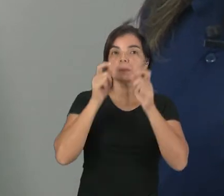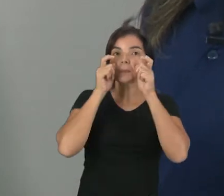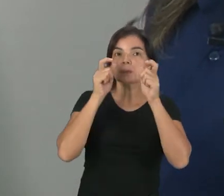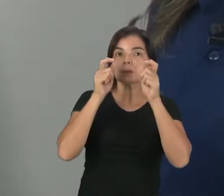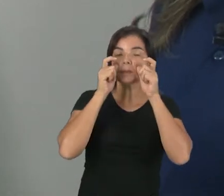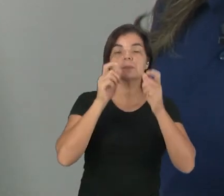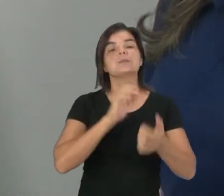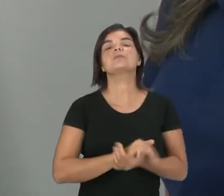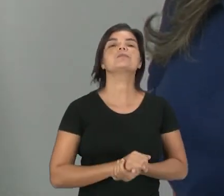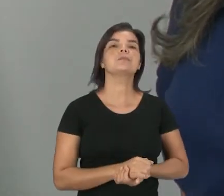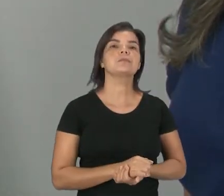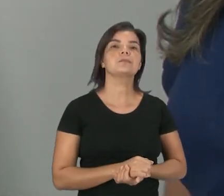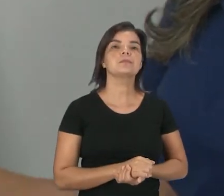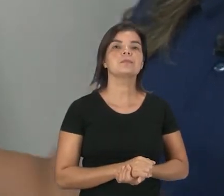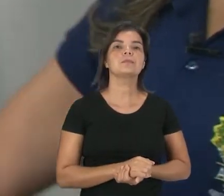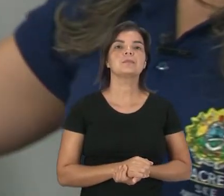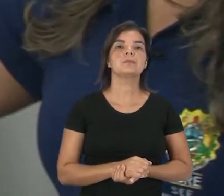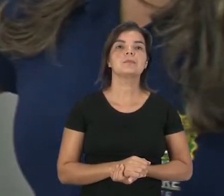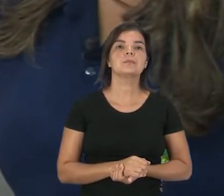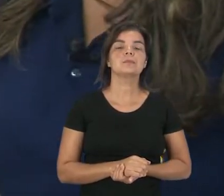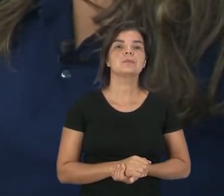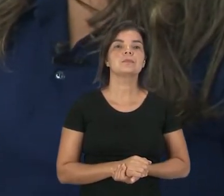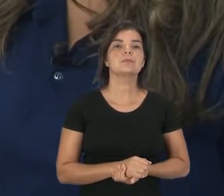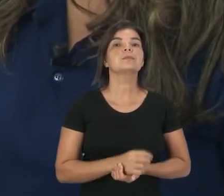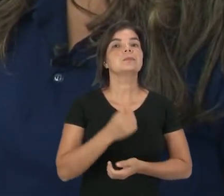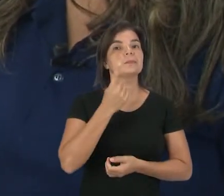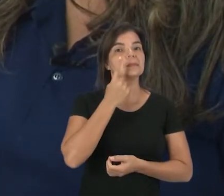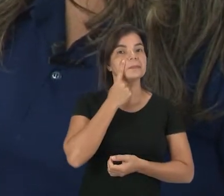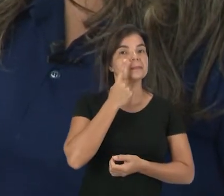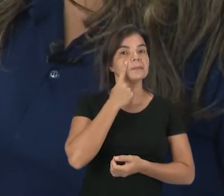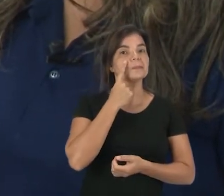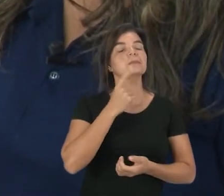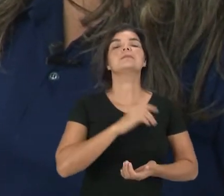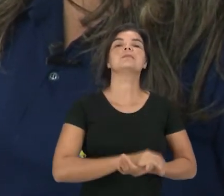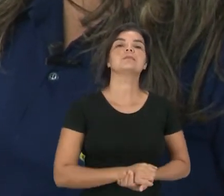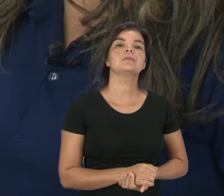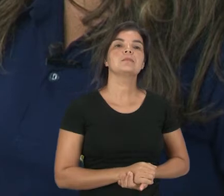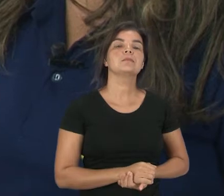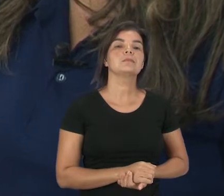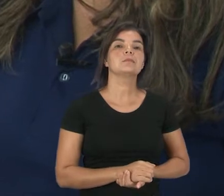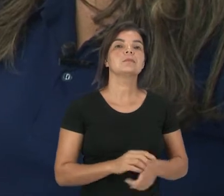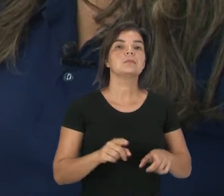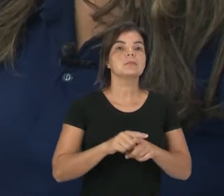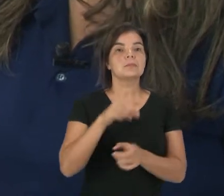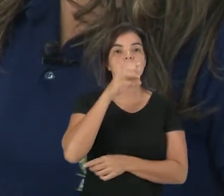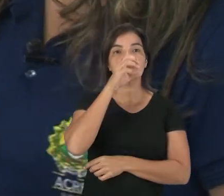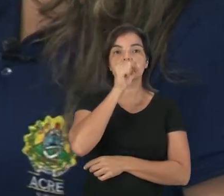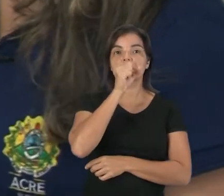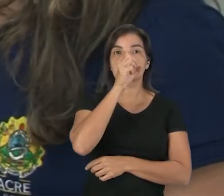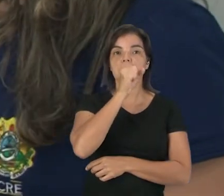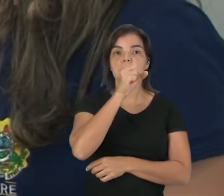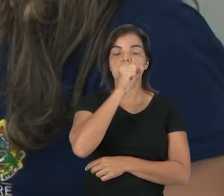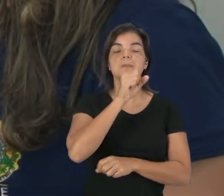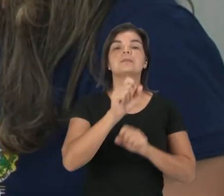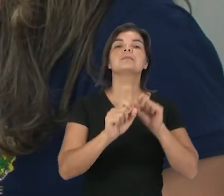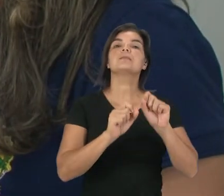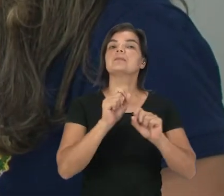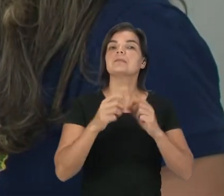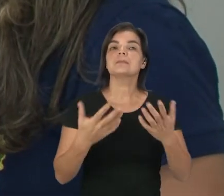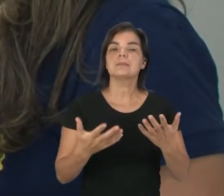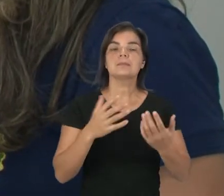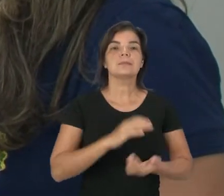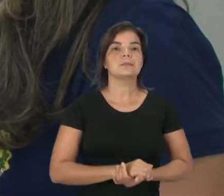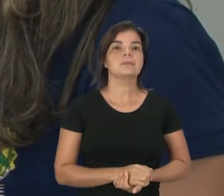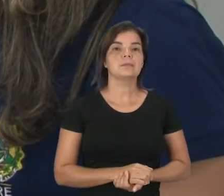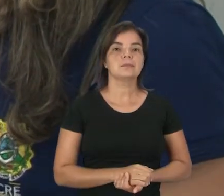lá? Vamos juntos? Olha só! Nós temos aqui a laranja, que nos remete aí à